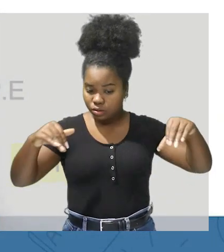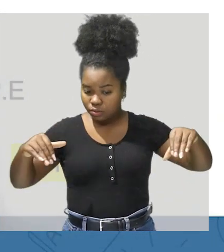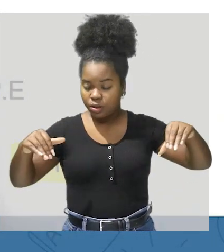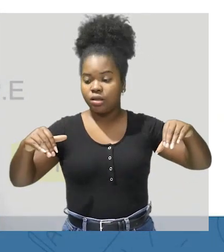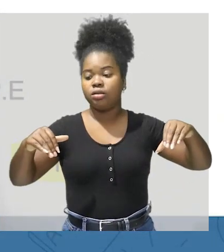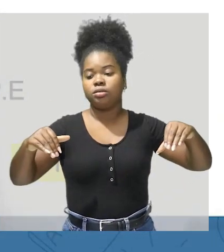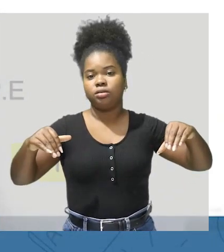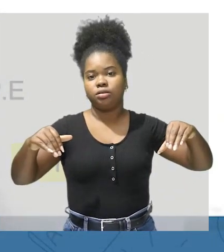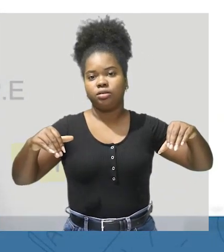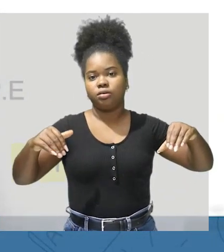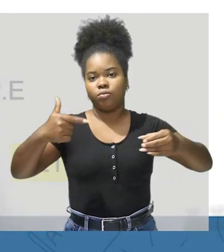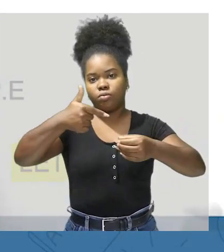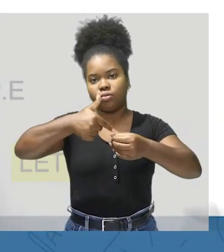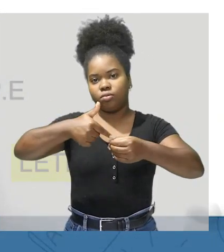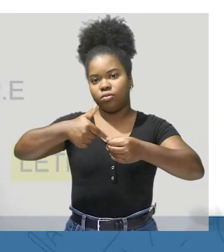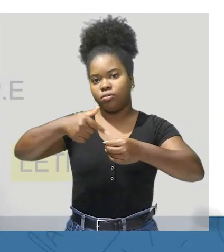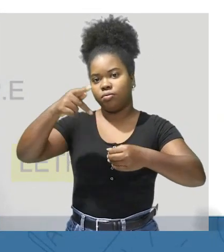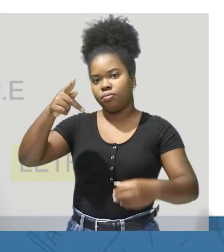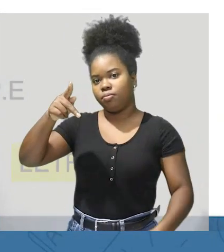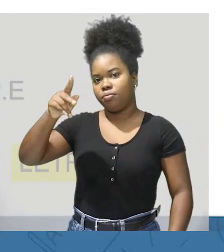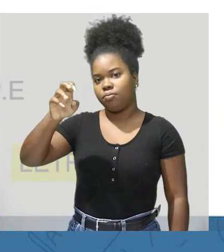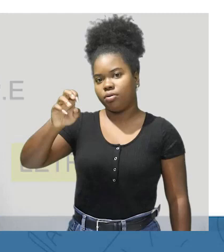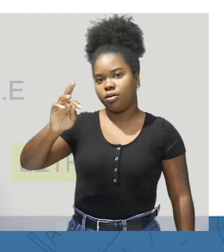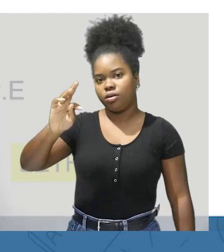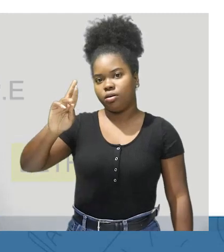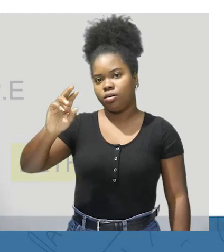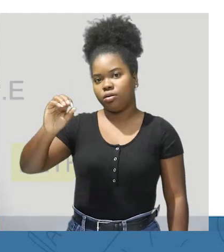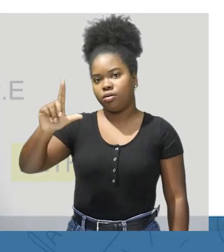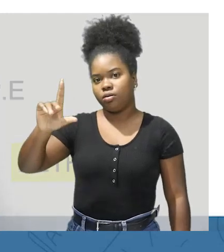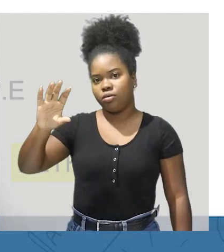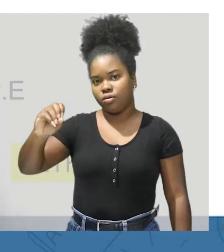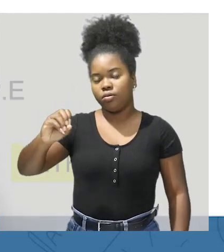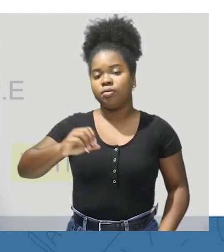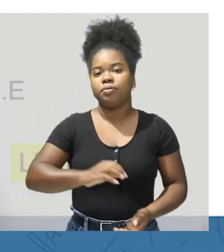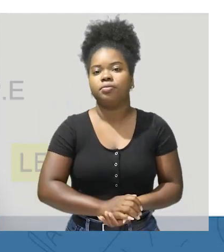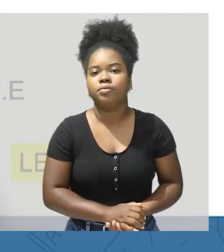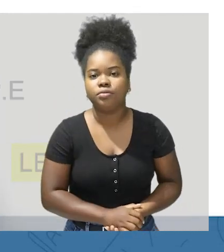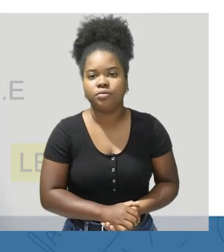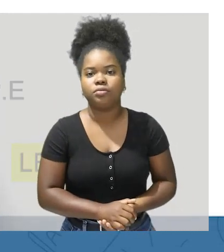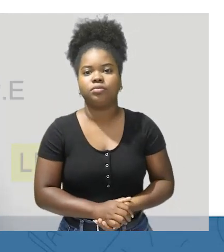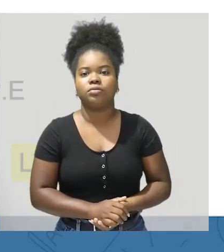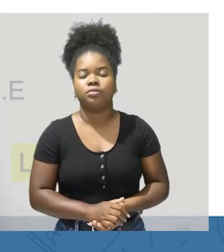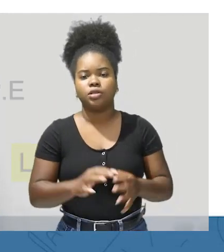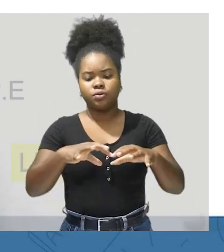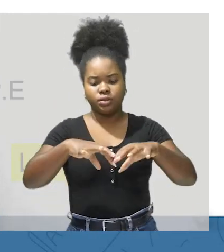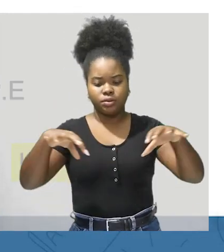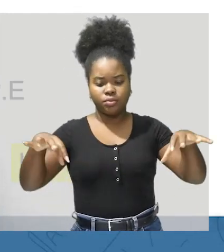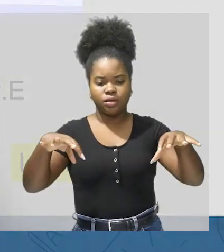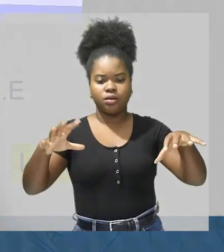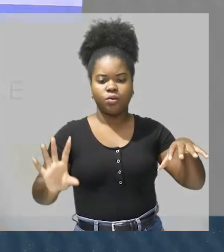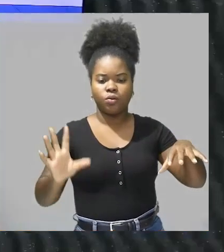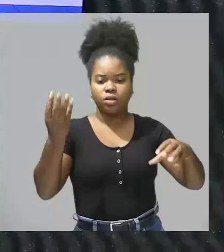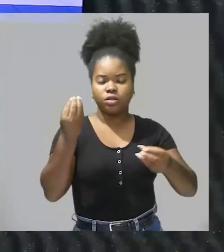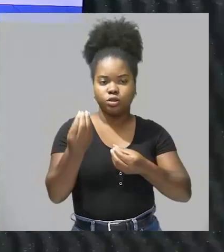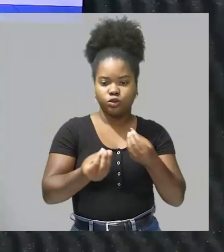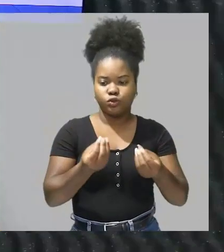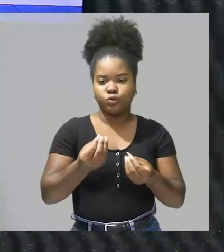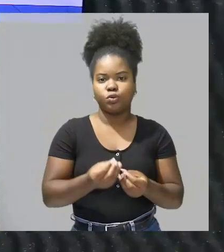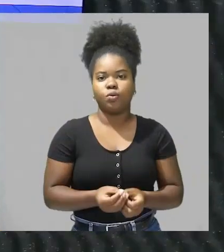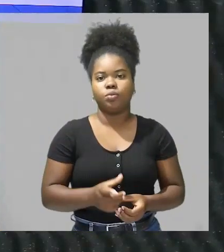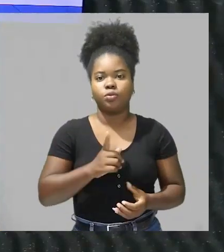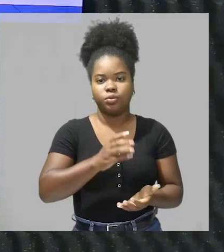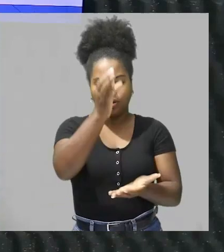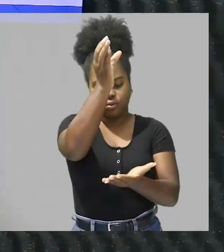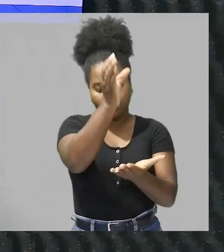dos componentes do petróleo então a separação do petróleo ele vai acontecer em uma torre de